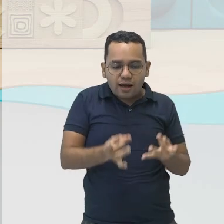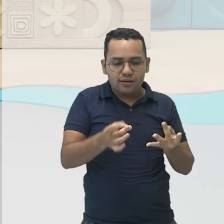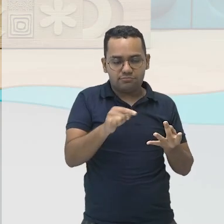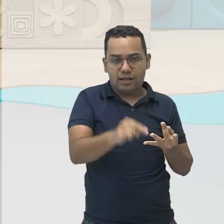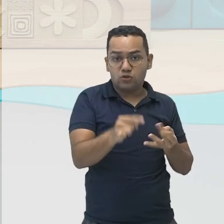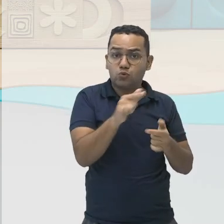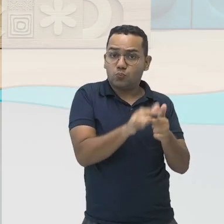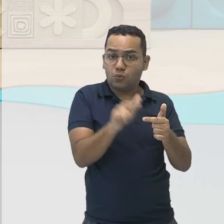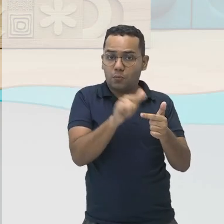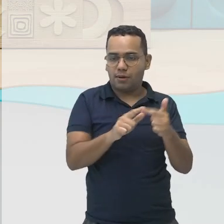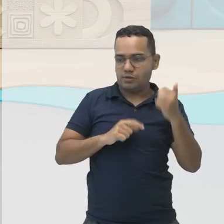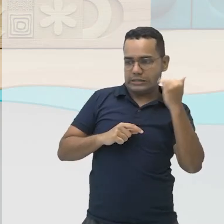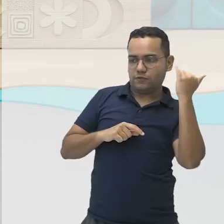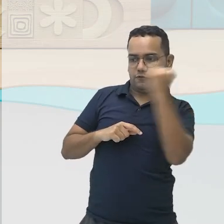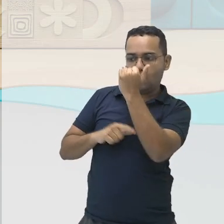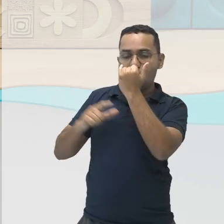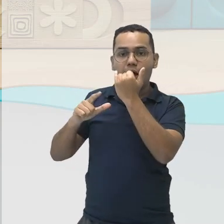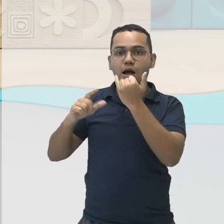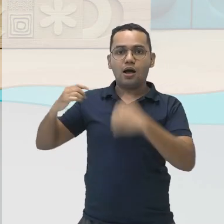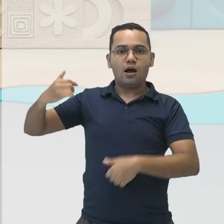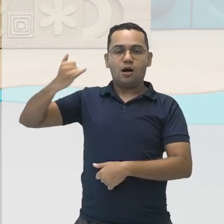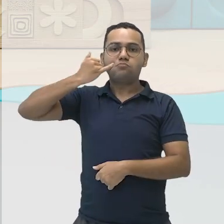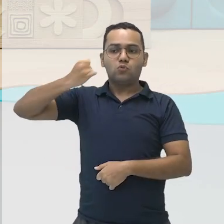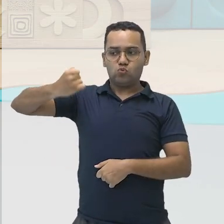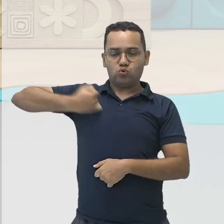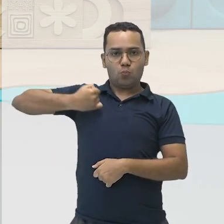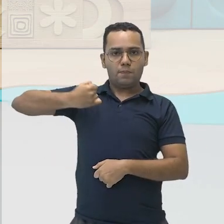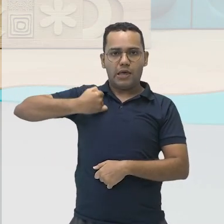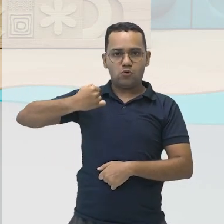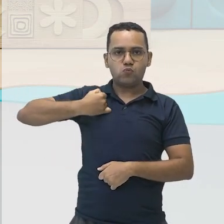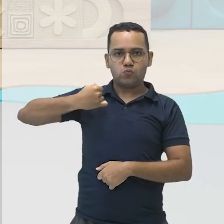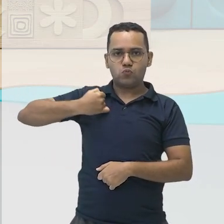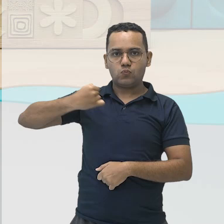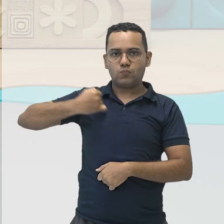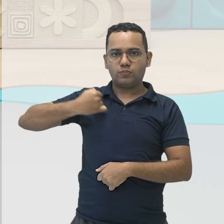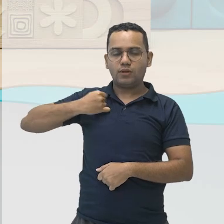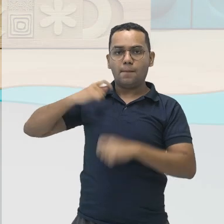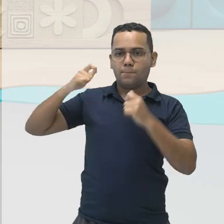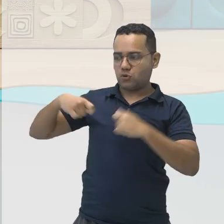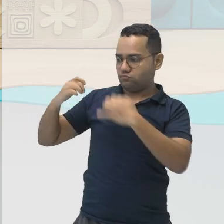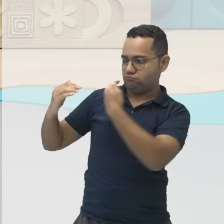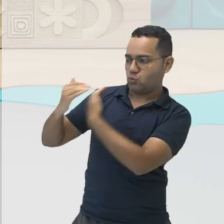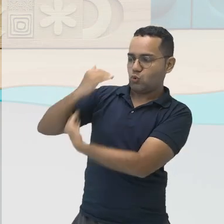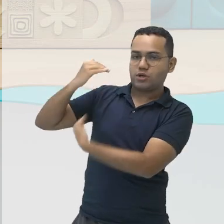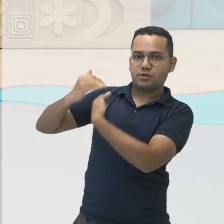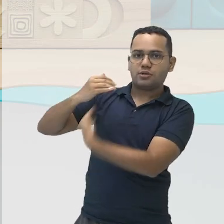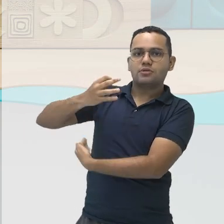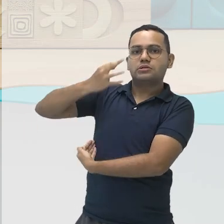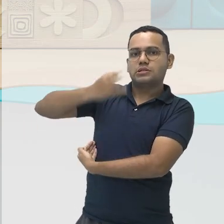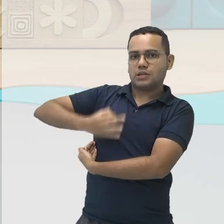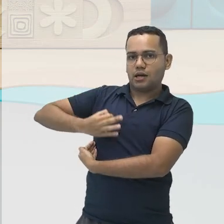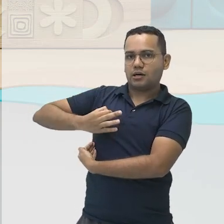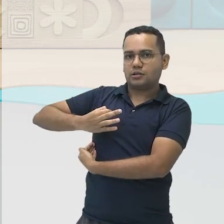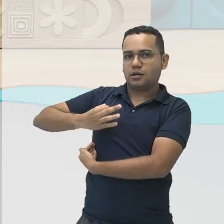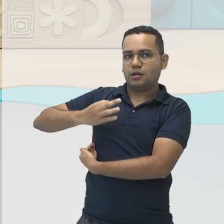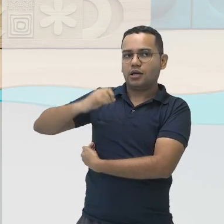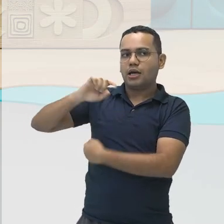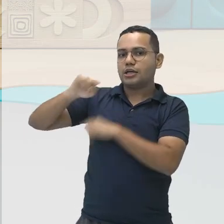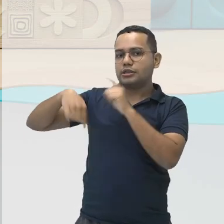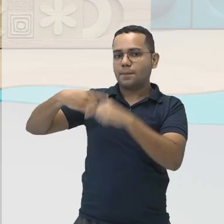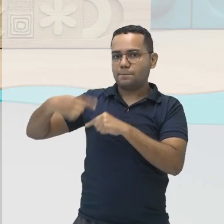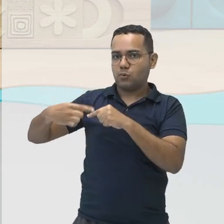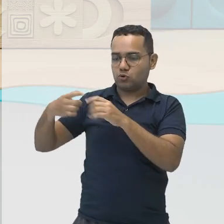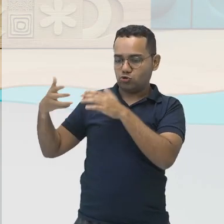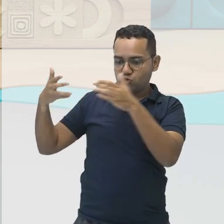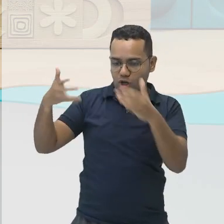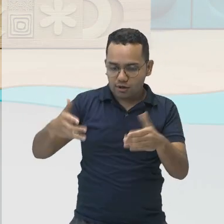para que o serviço especializado possa te orientar da melhor forma possível e essa vítima seja atendida também da